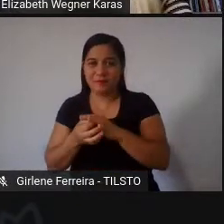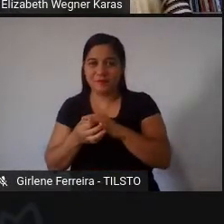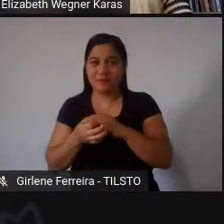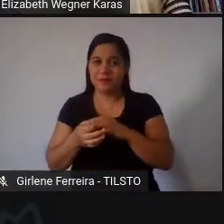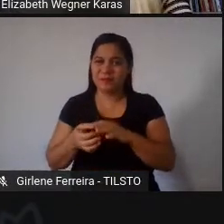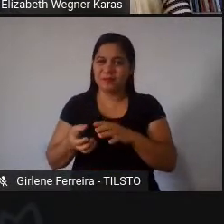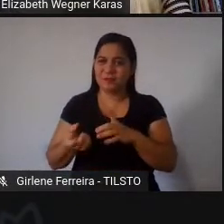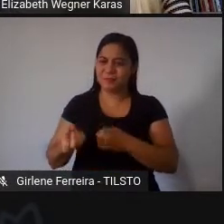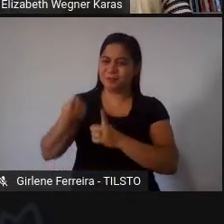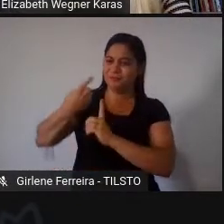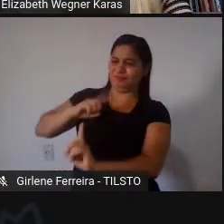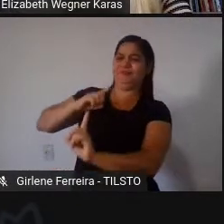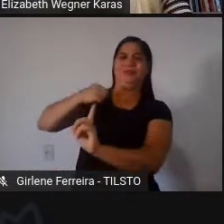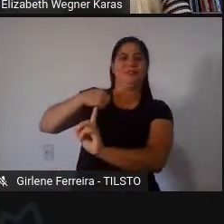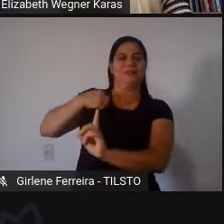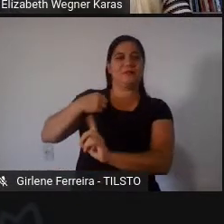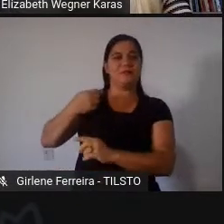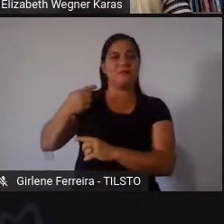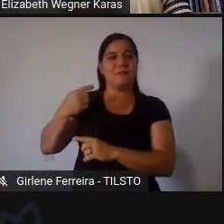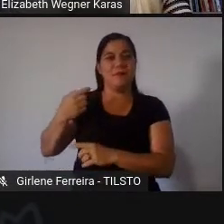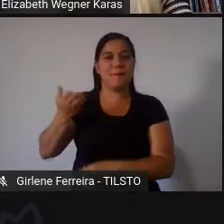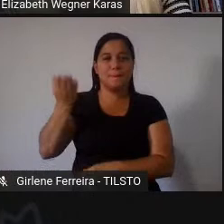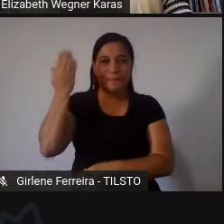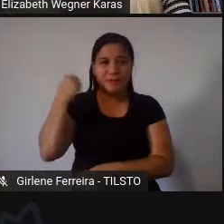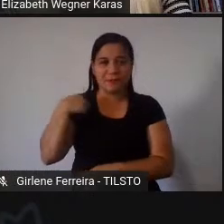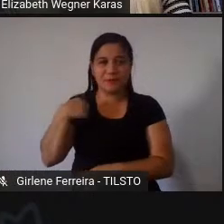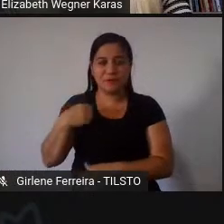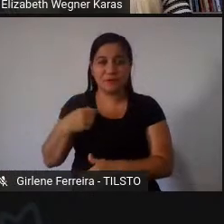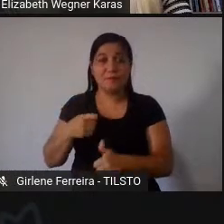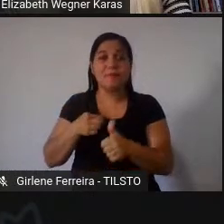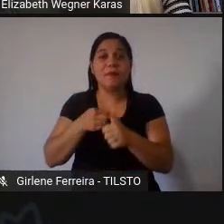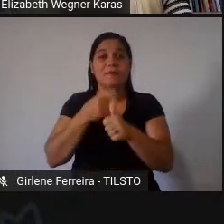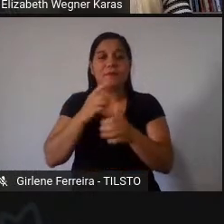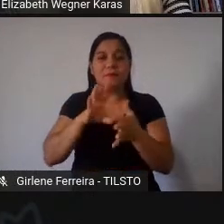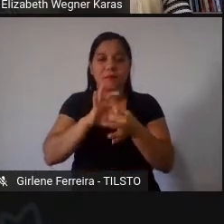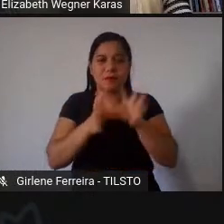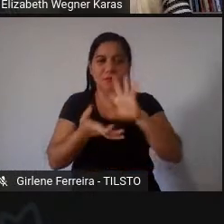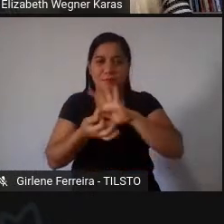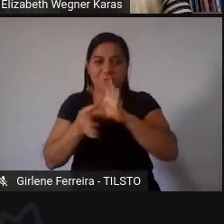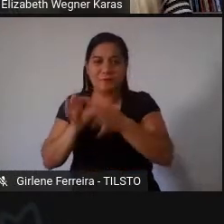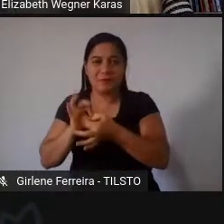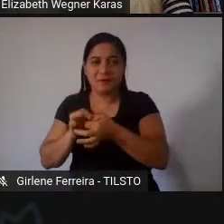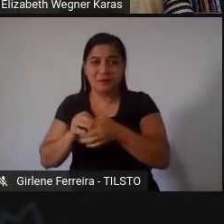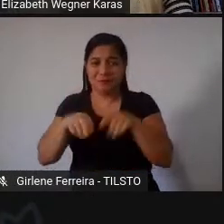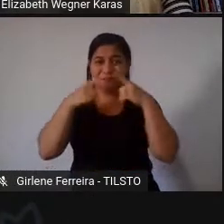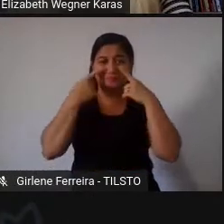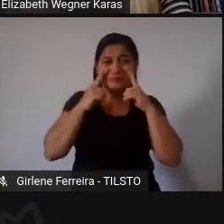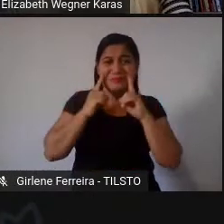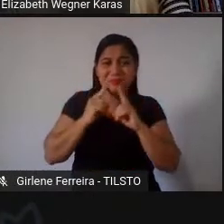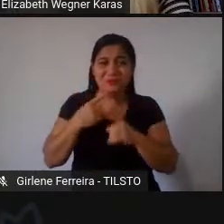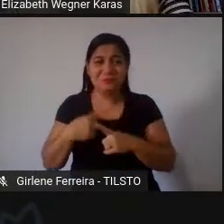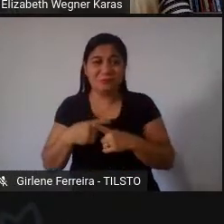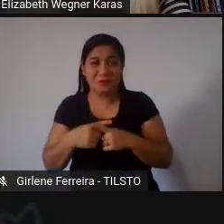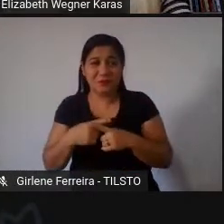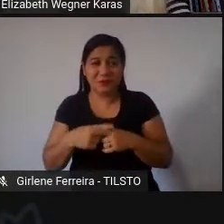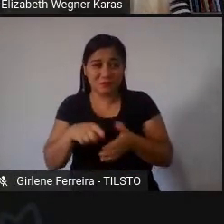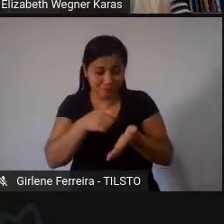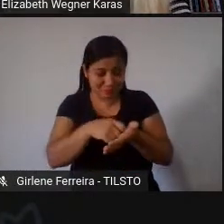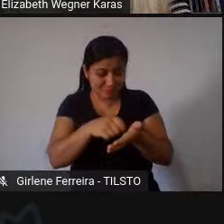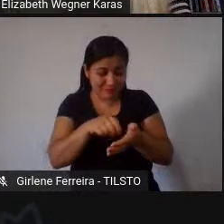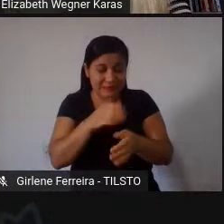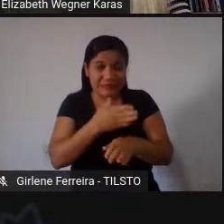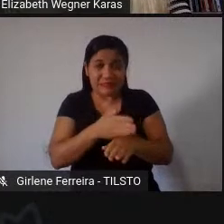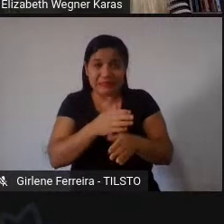Porque antes, quando eu tinha feito minha primeira Olimpíada, no sexto ano, eu saí chorando, porque eu não tinha conseguido fazer nenhum exercício. Daí eu me